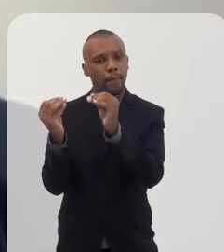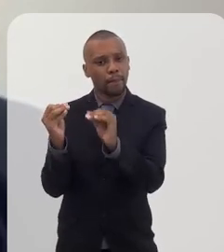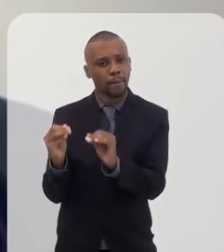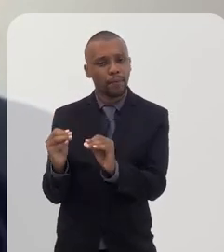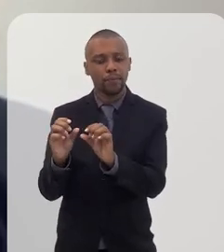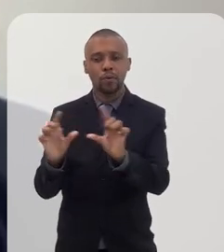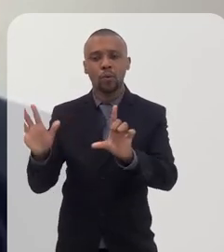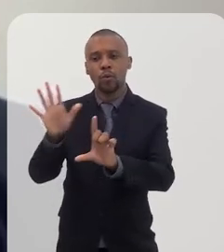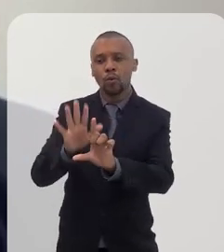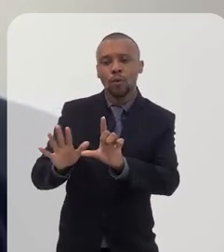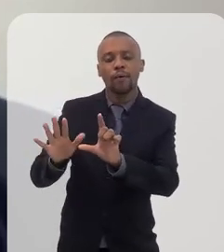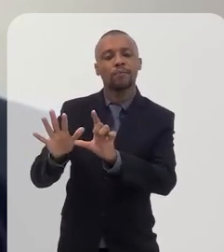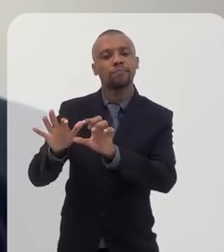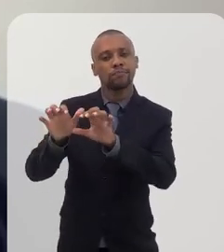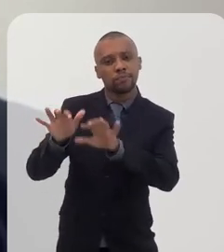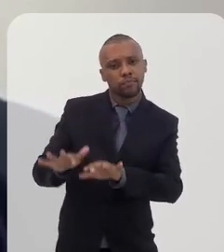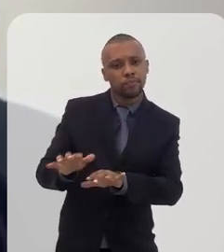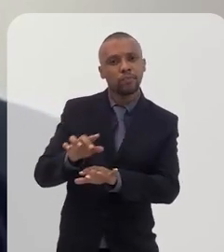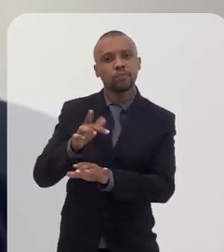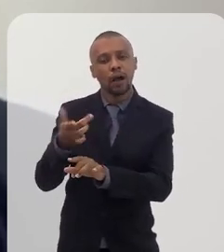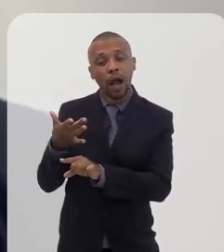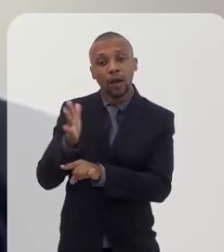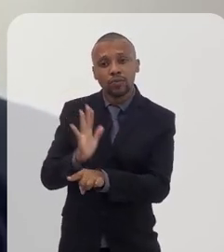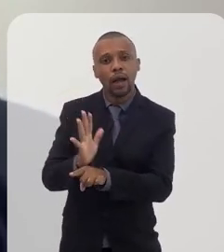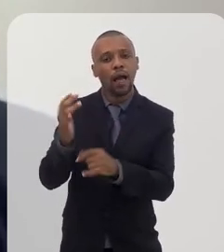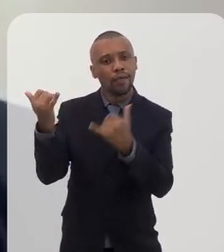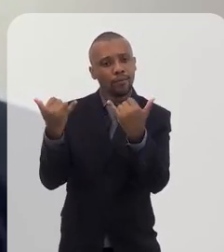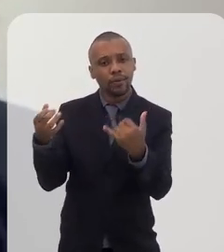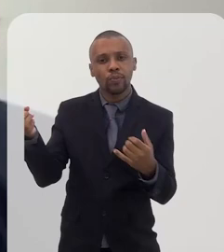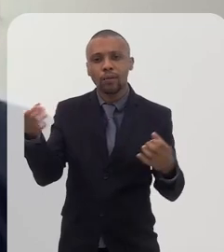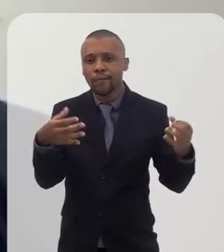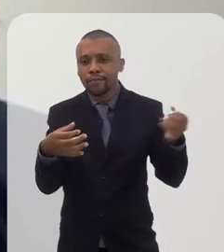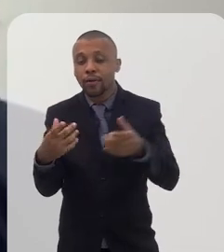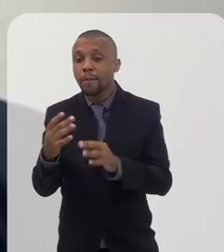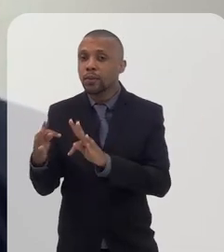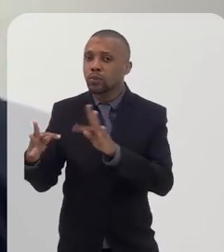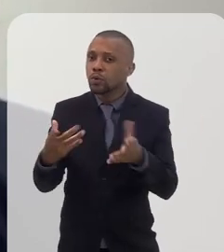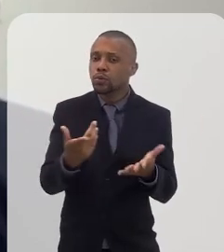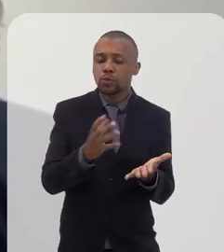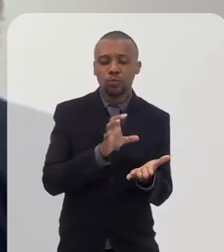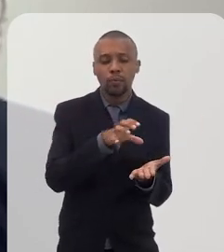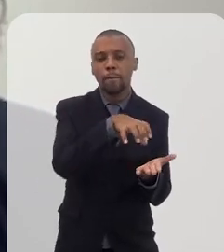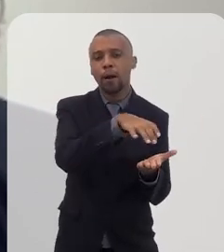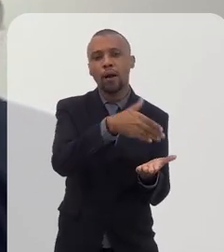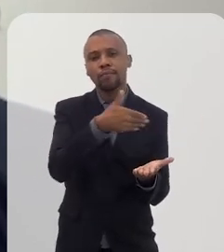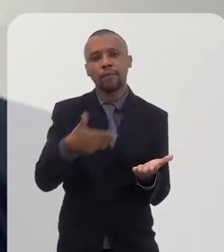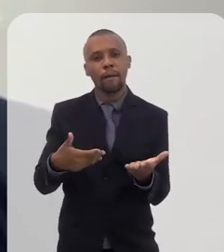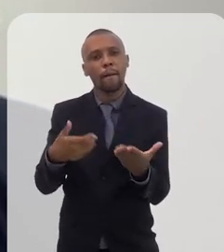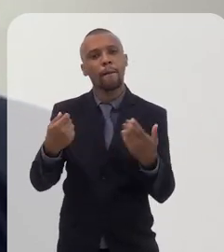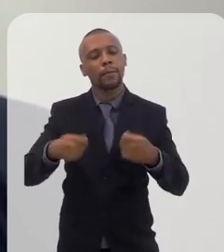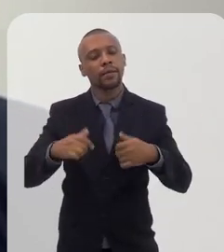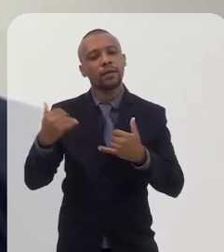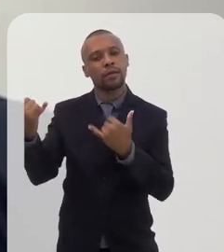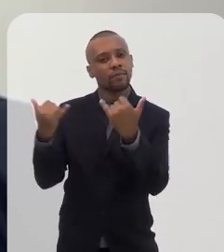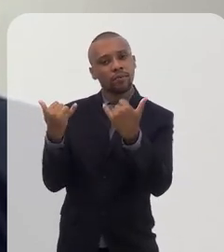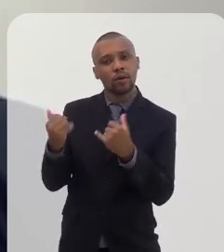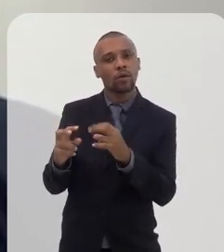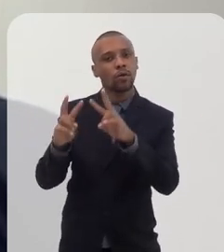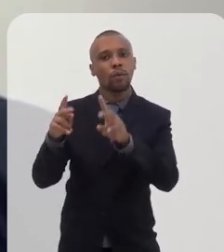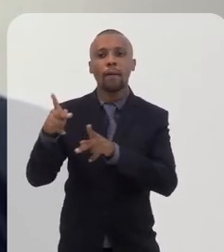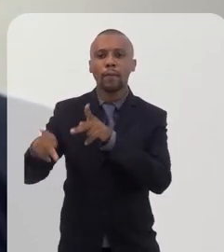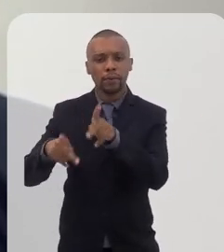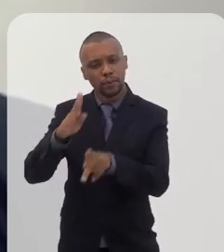também atualizar aí vários levantamentos para o Brasil, né? Para todos os órgãos públicos que precisam de dados sobre a